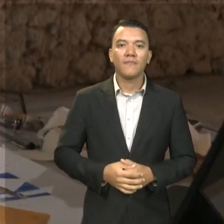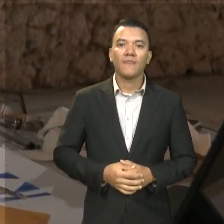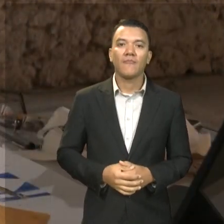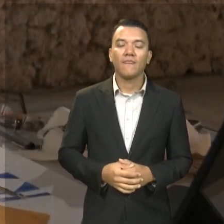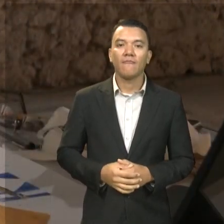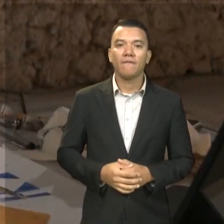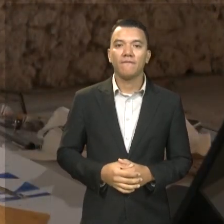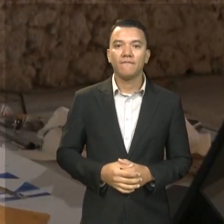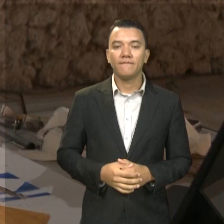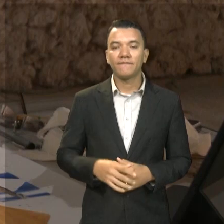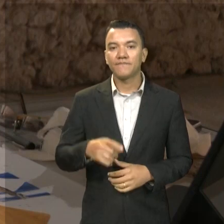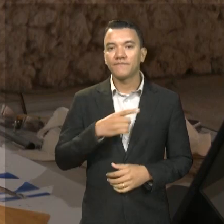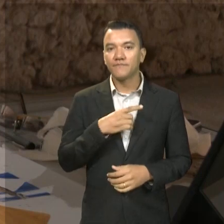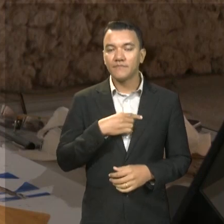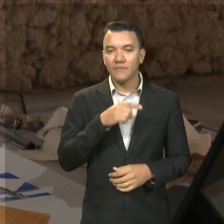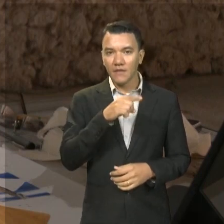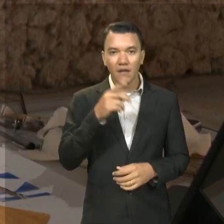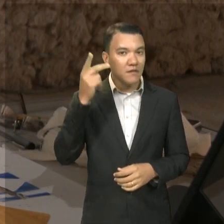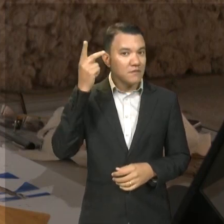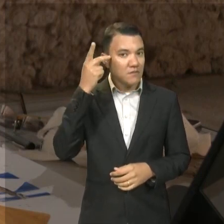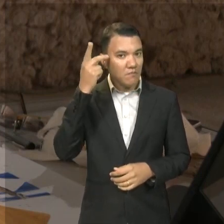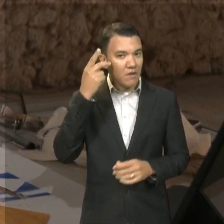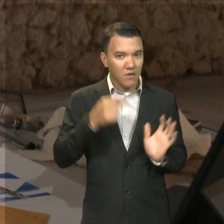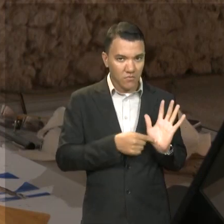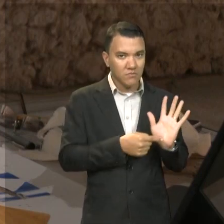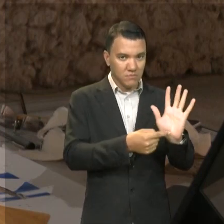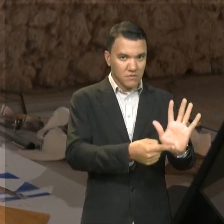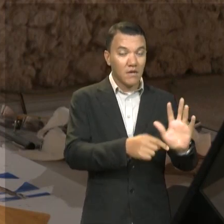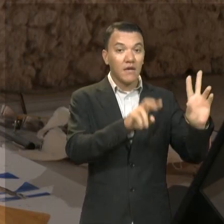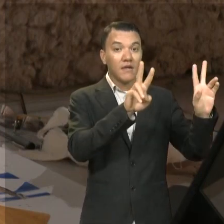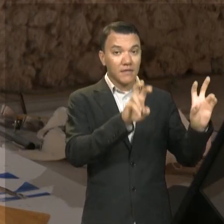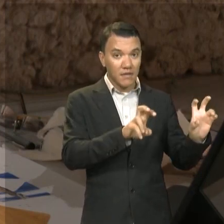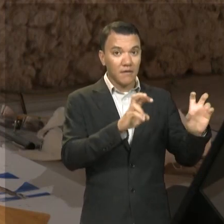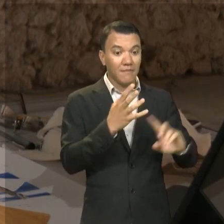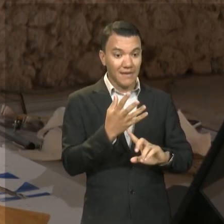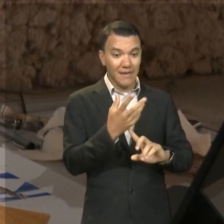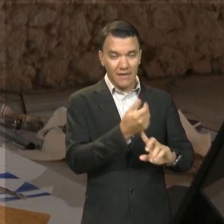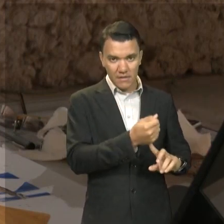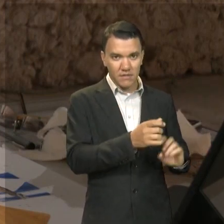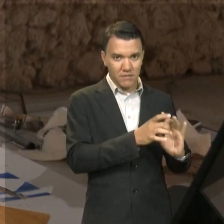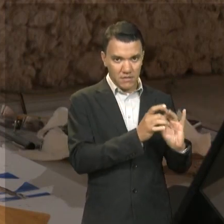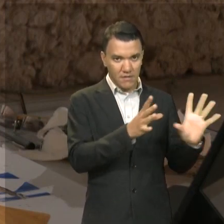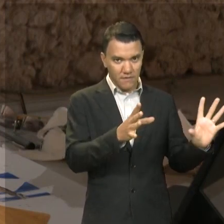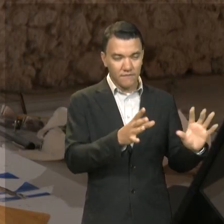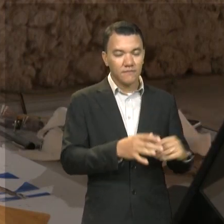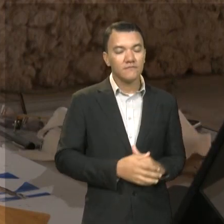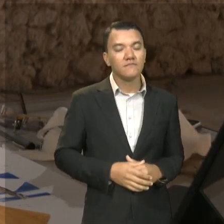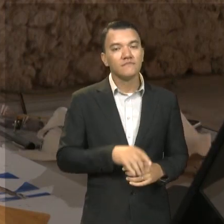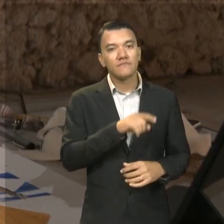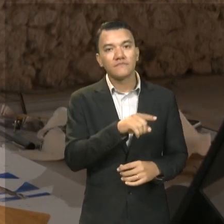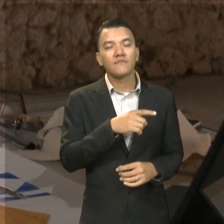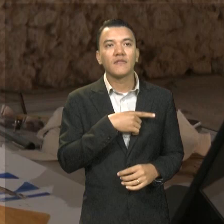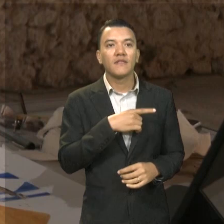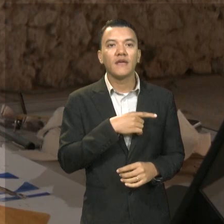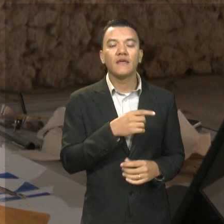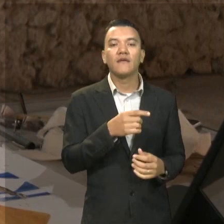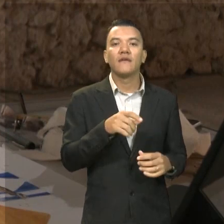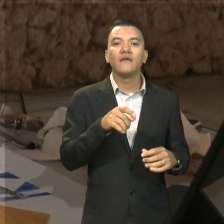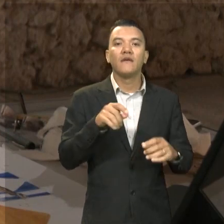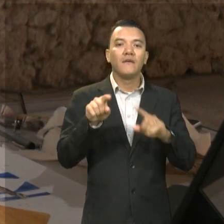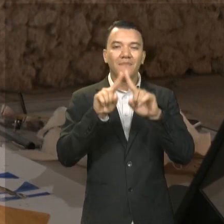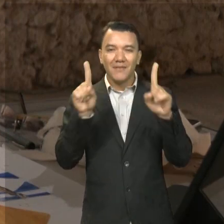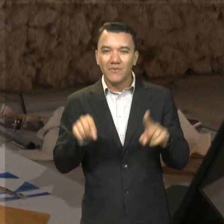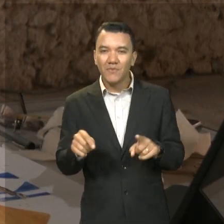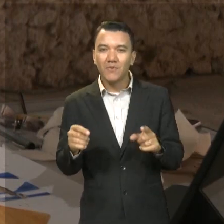Está tendo uma exposição em São Paulo chamada Arte Livre, dentre 400 as pessoas